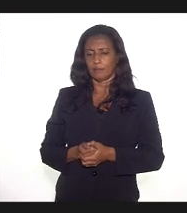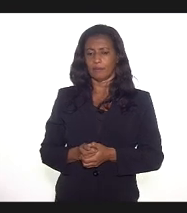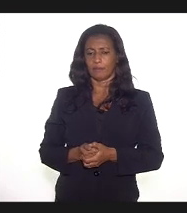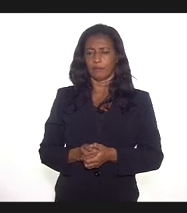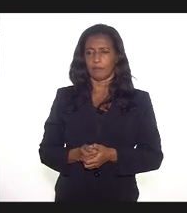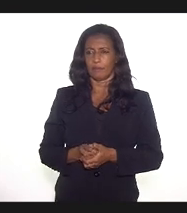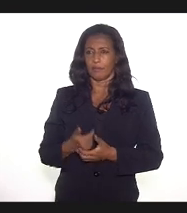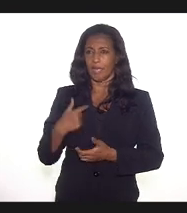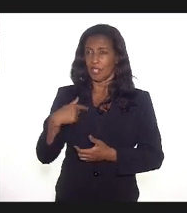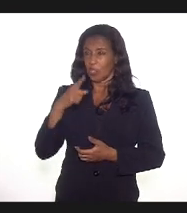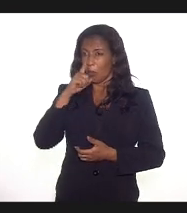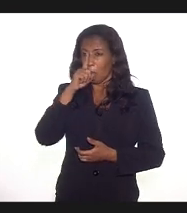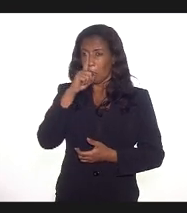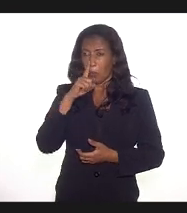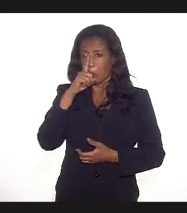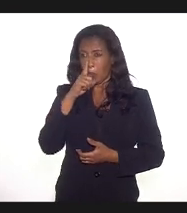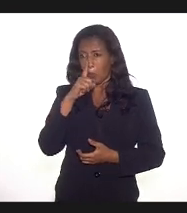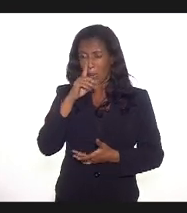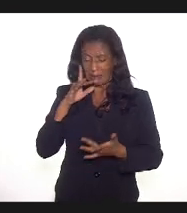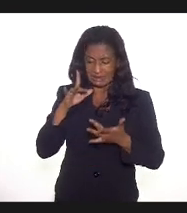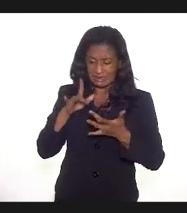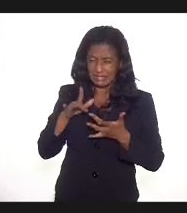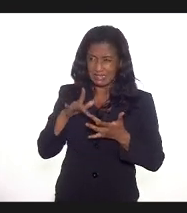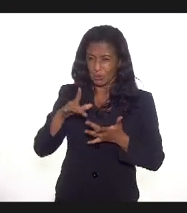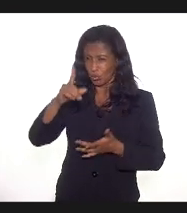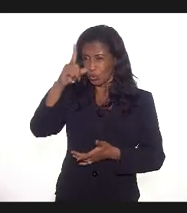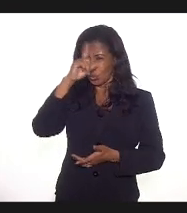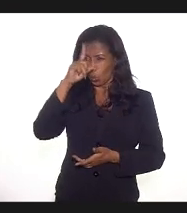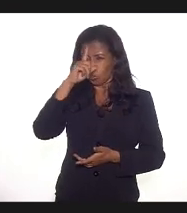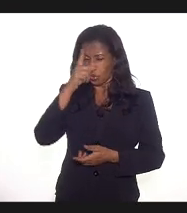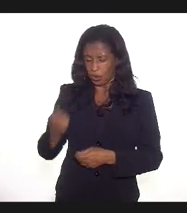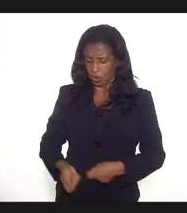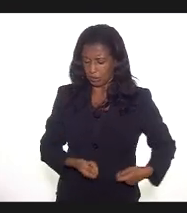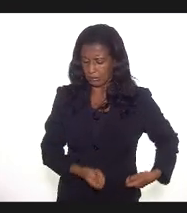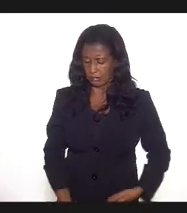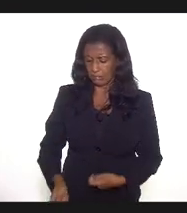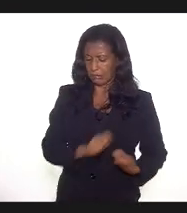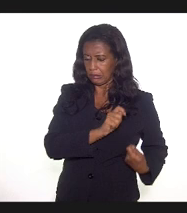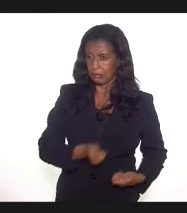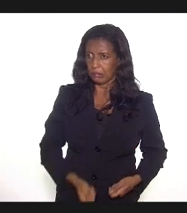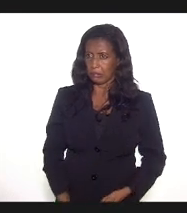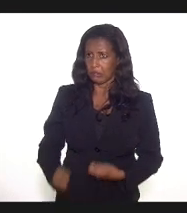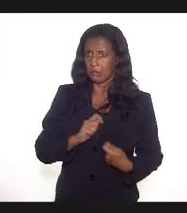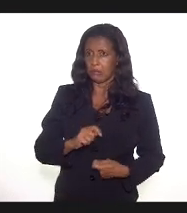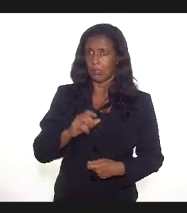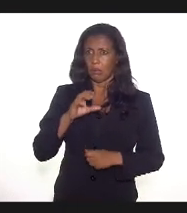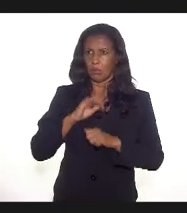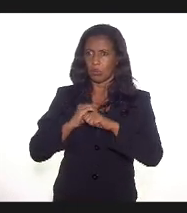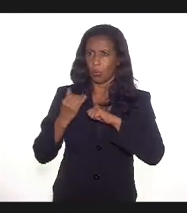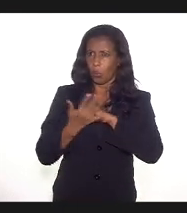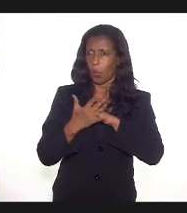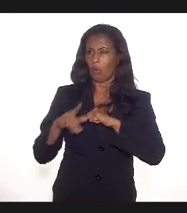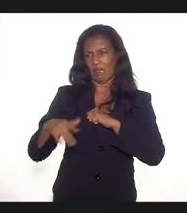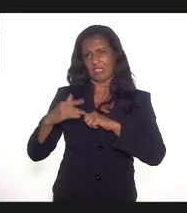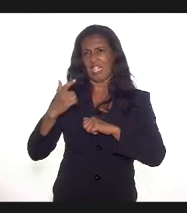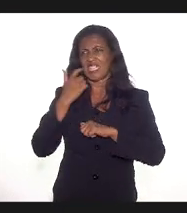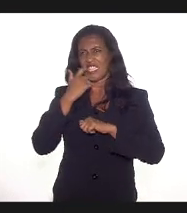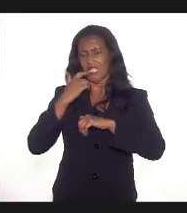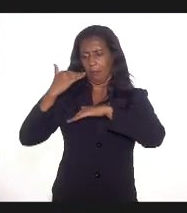é super risco. A gente enterra aqui pessoas com Covid, tá certo, que o caixão tá lacrado e